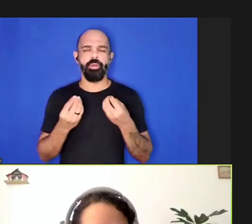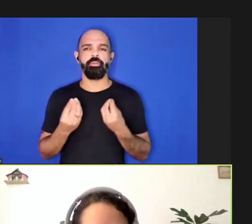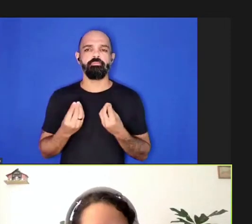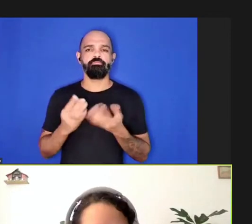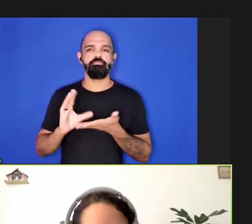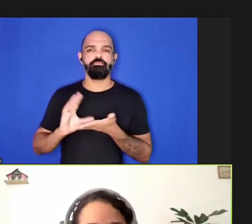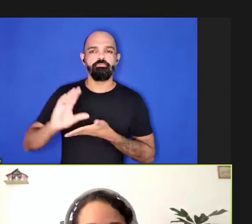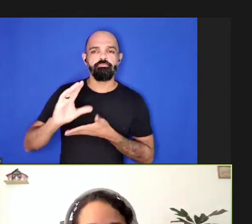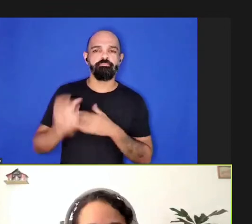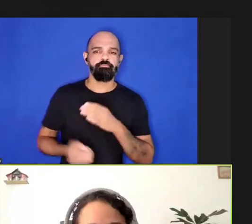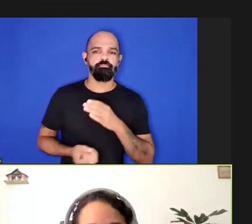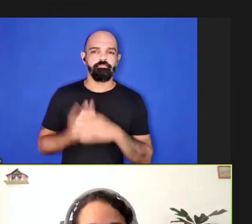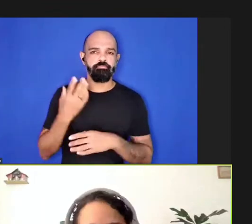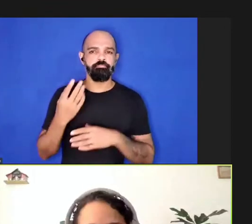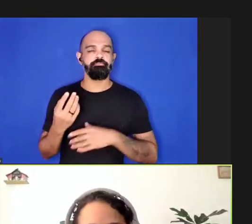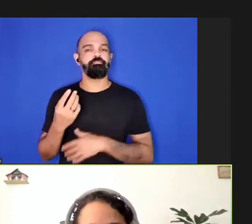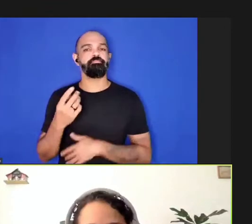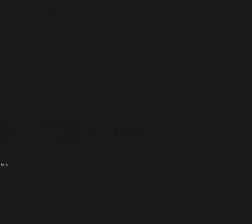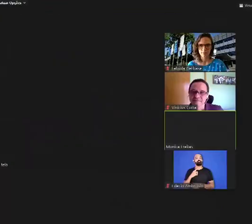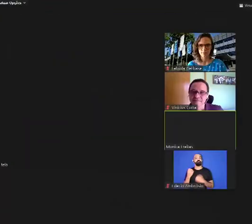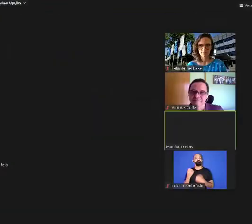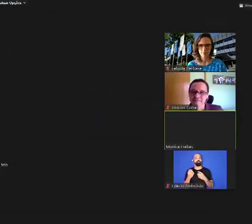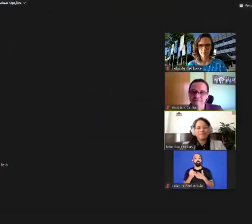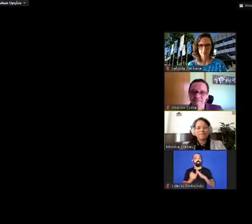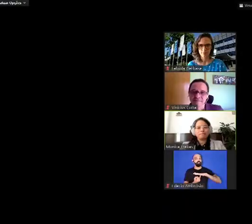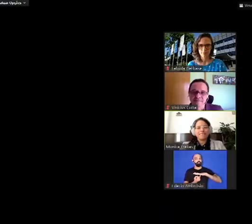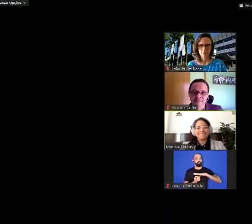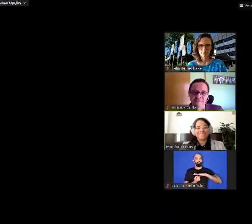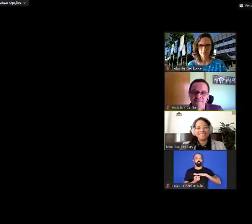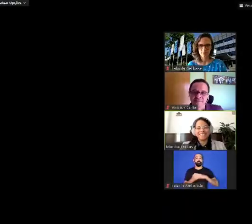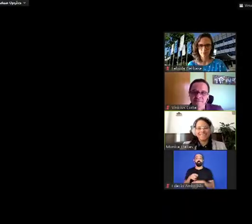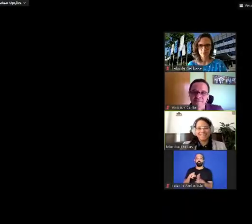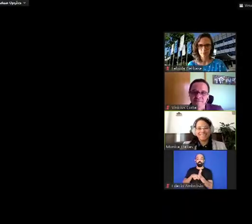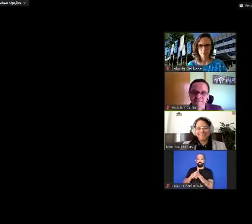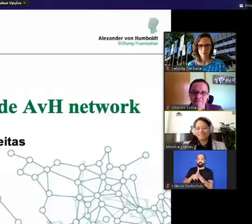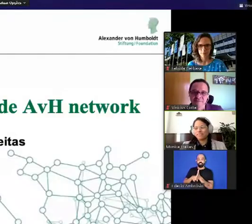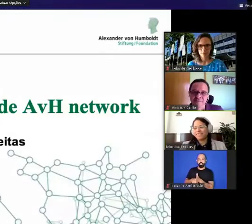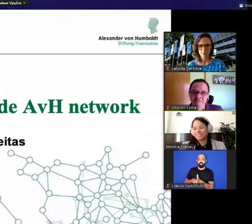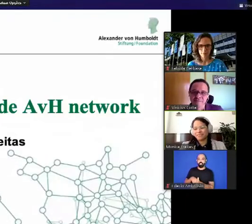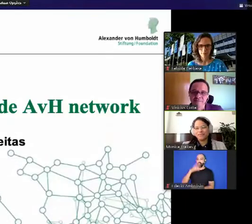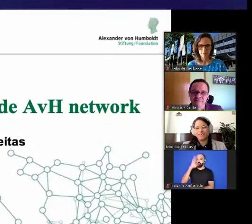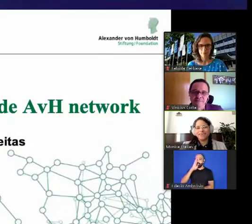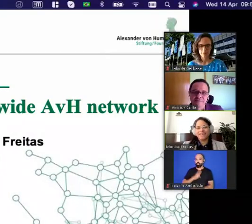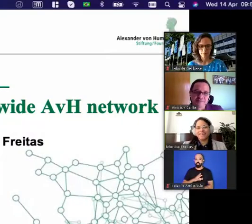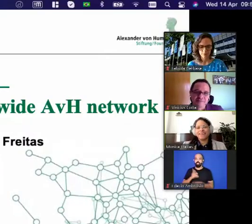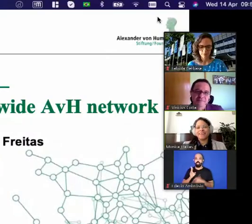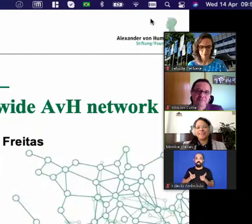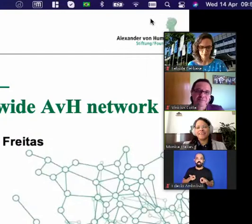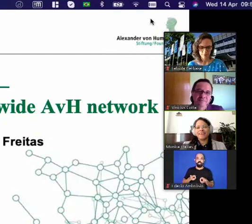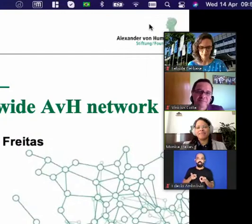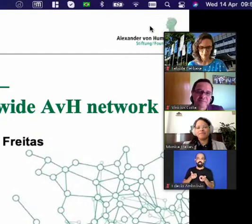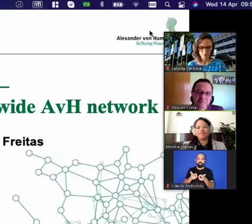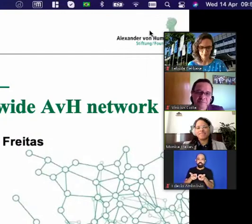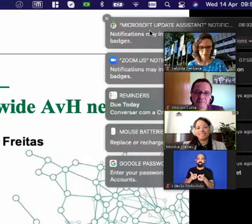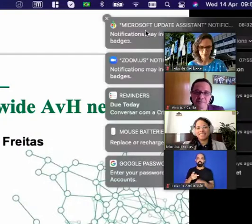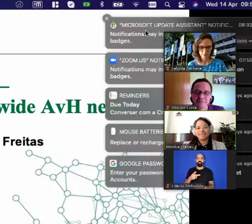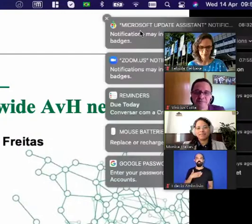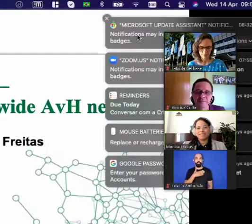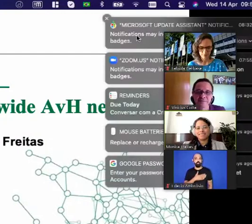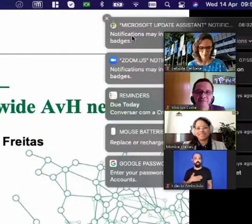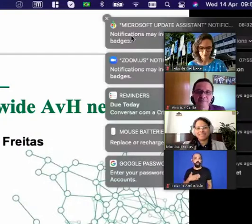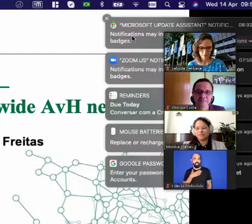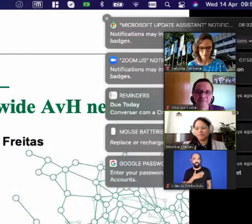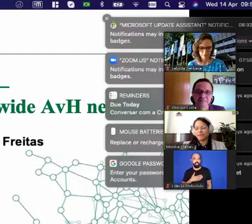Fundação para pesquisadores brasileiros. Para mim é sempre um prazer estar podendo fazer